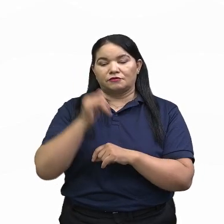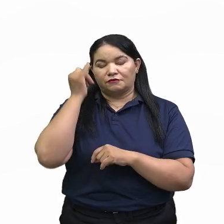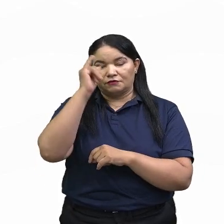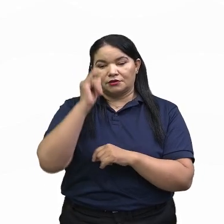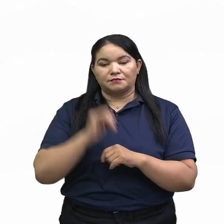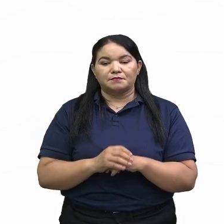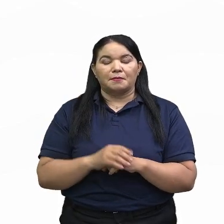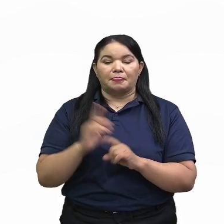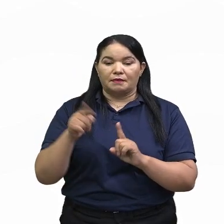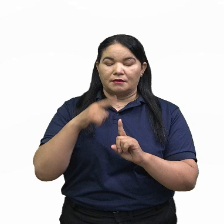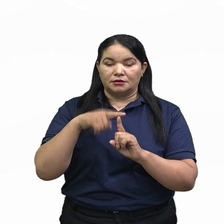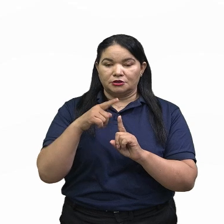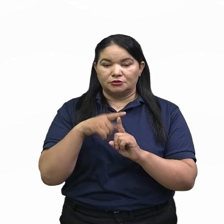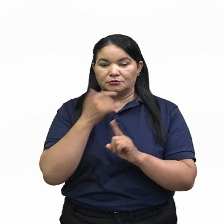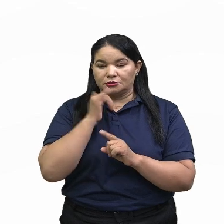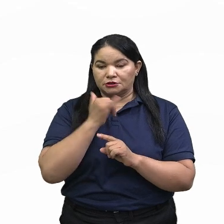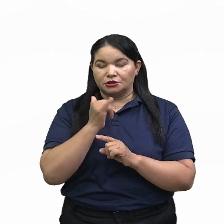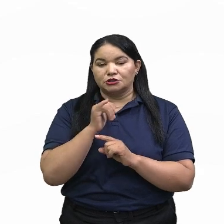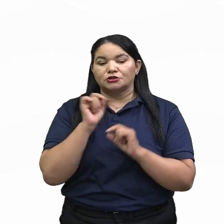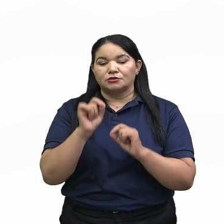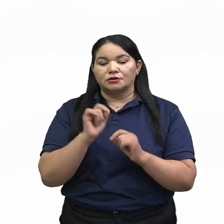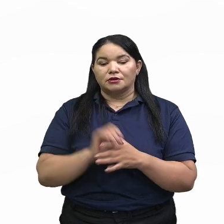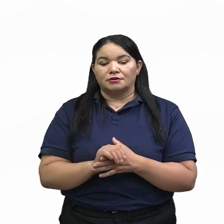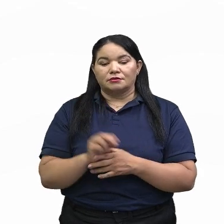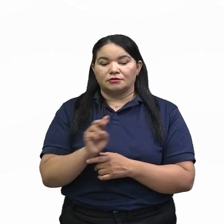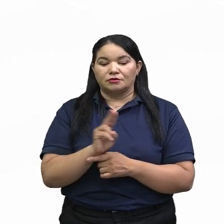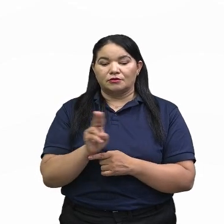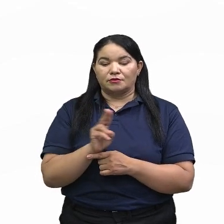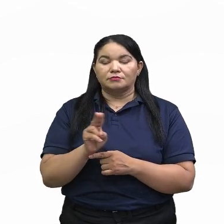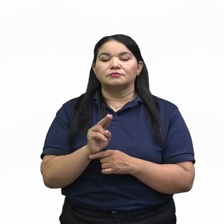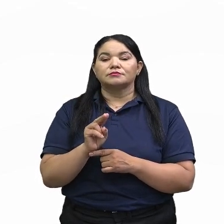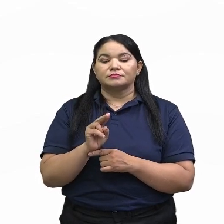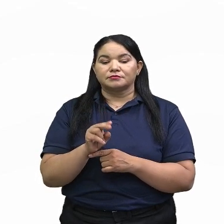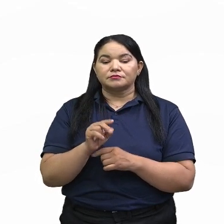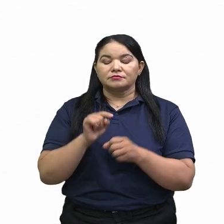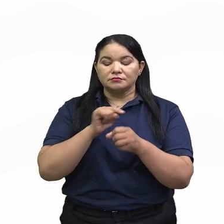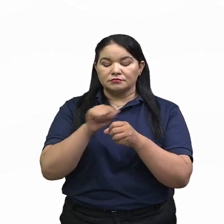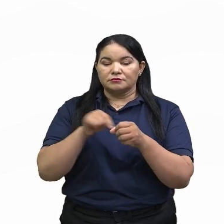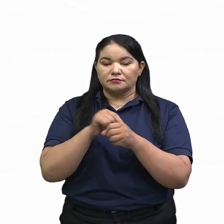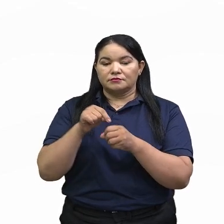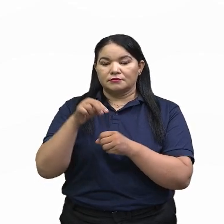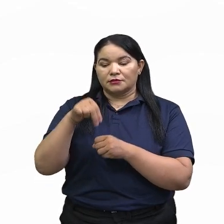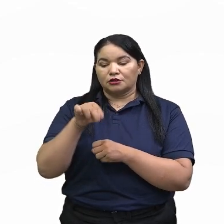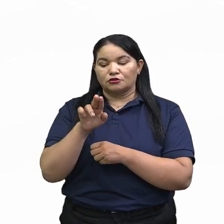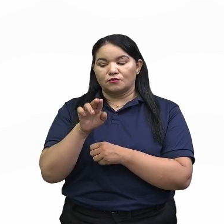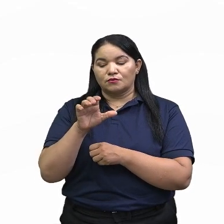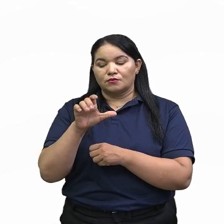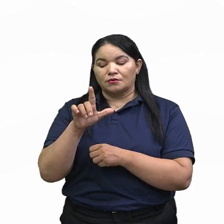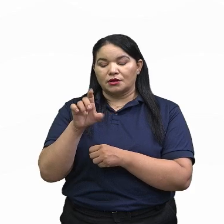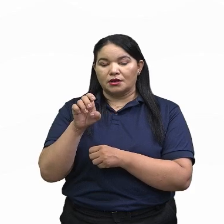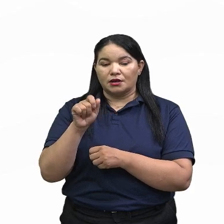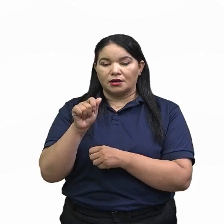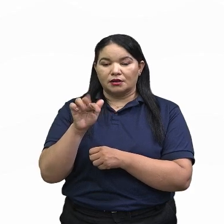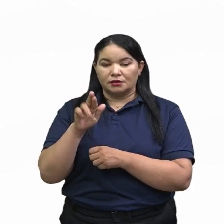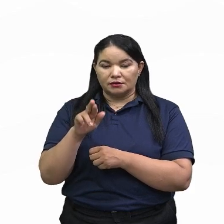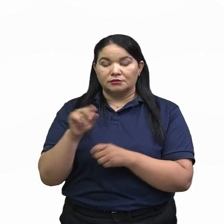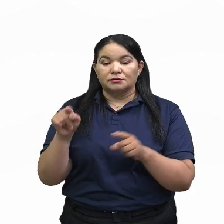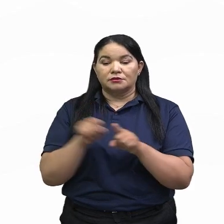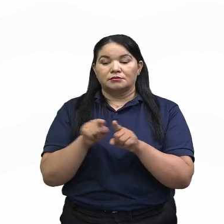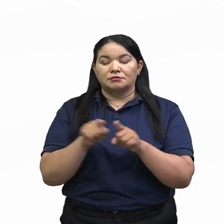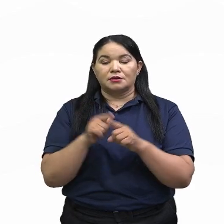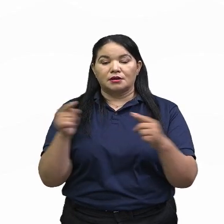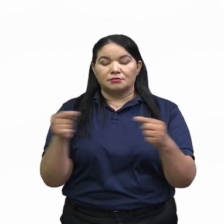de energia, damos o nome de energia nuclear. E por fim, né, uma